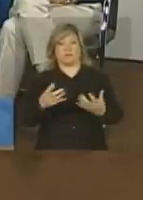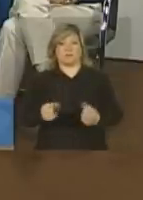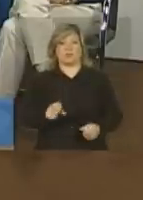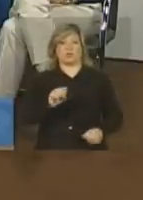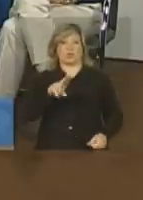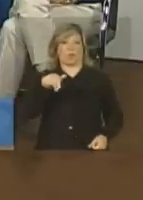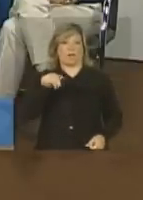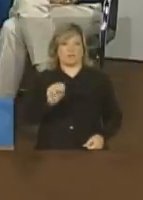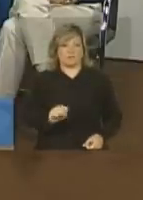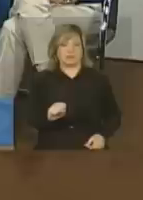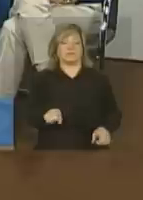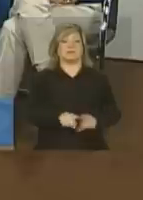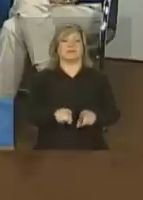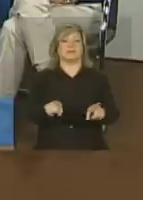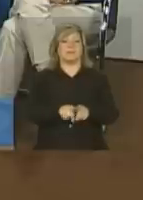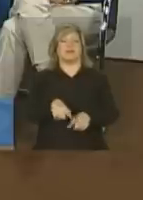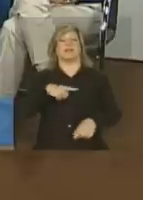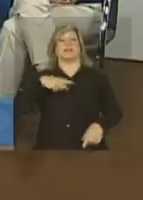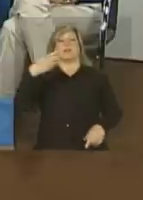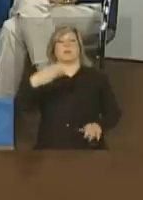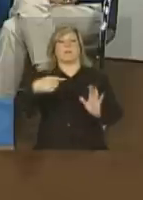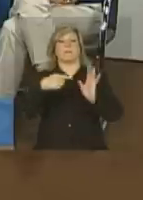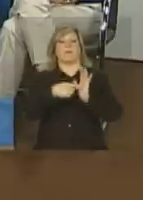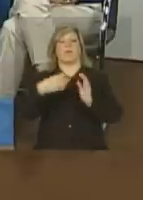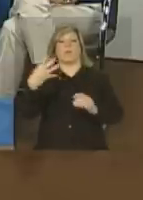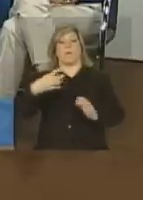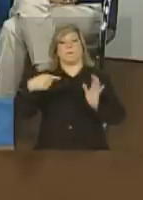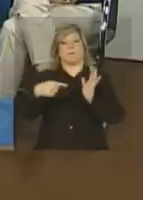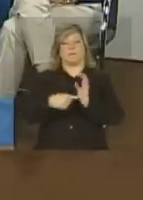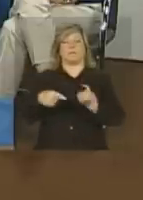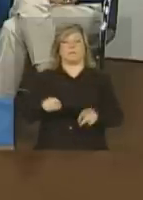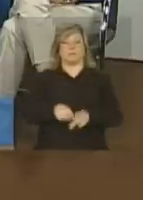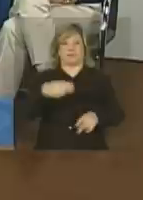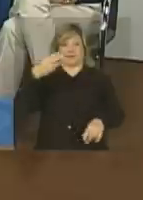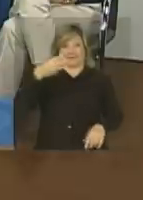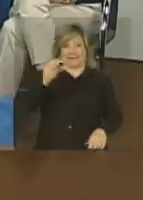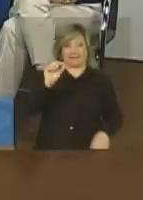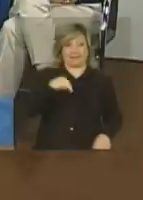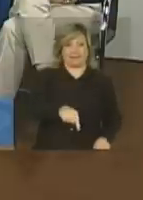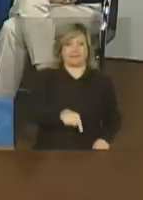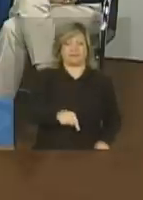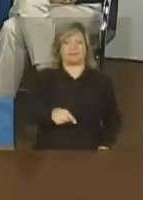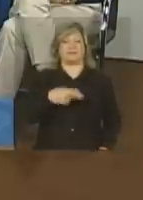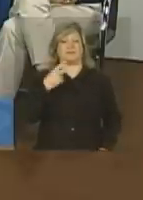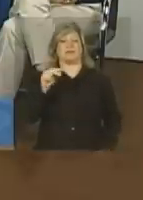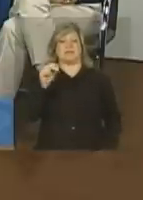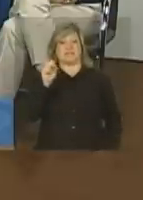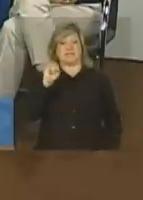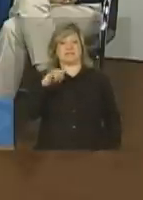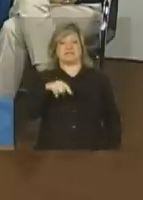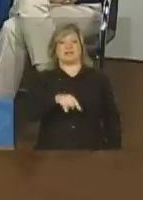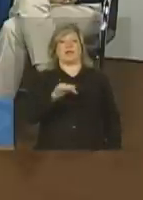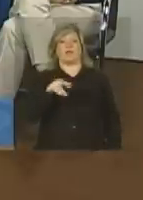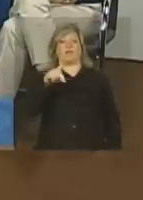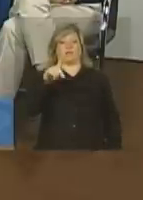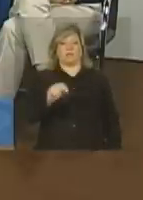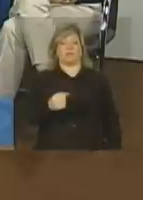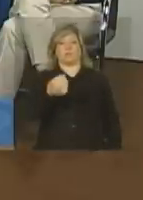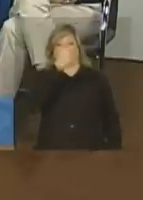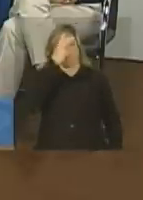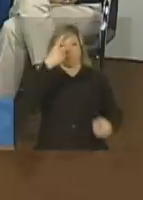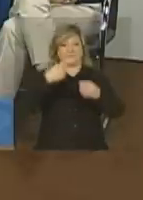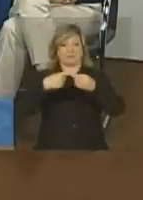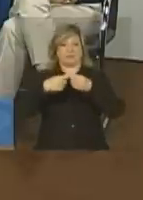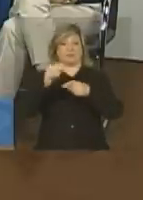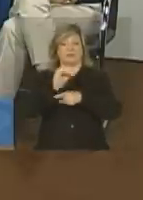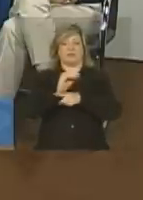ao SUAS. E tem o fator 3 e 4. O 3 é se o Fundo Municipal de Assistência